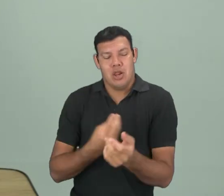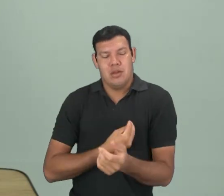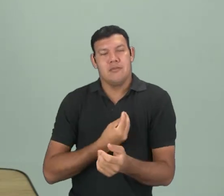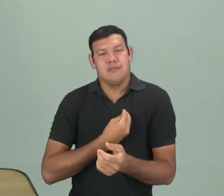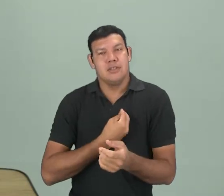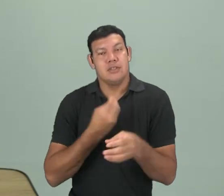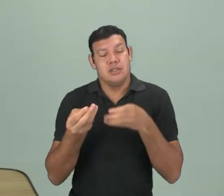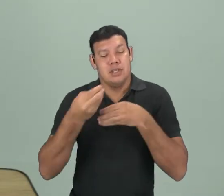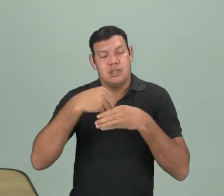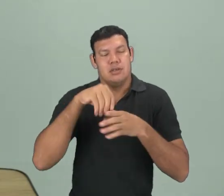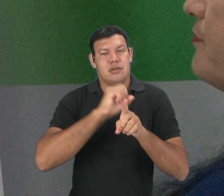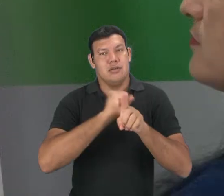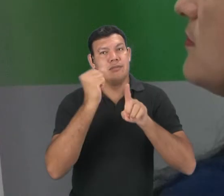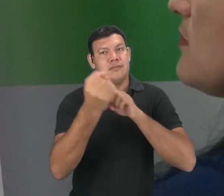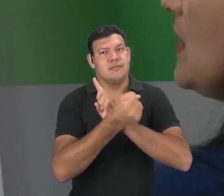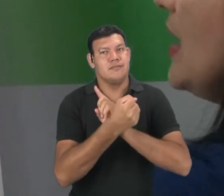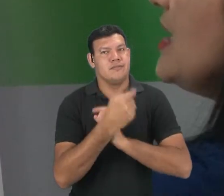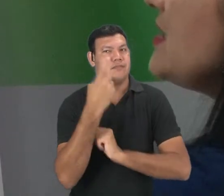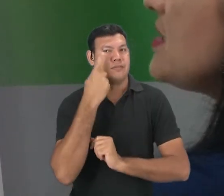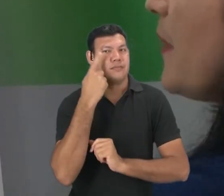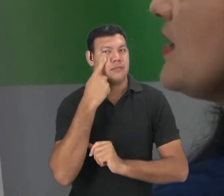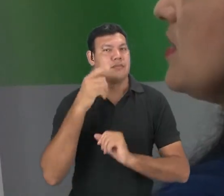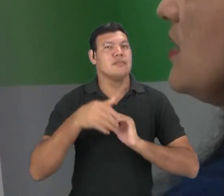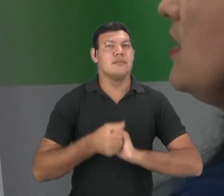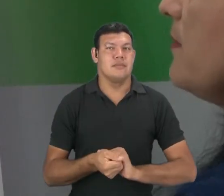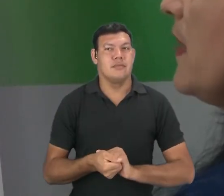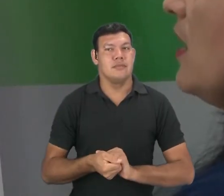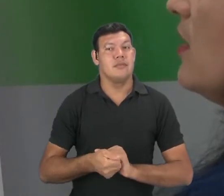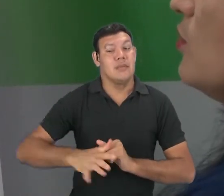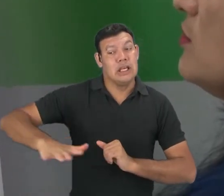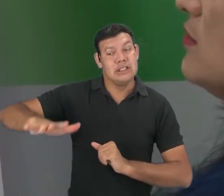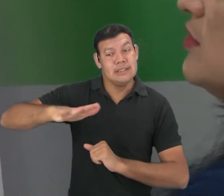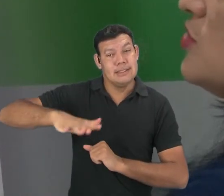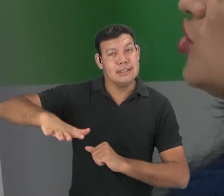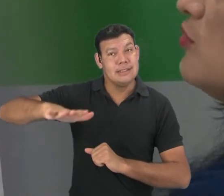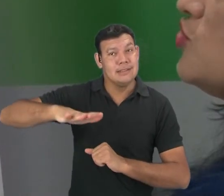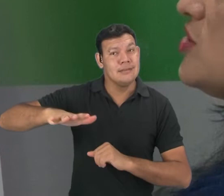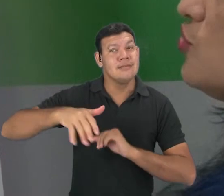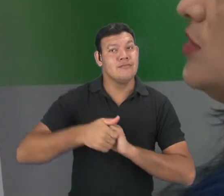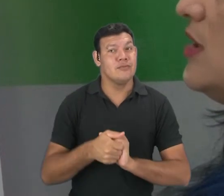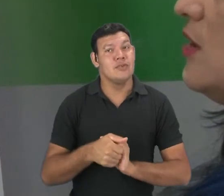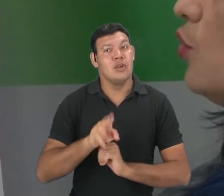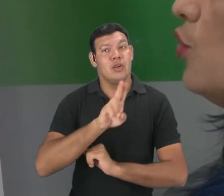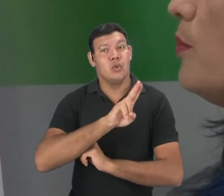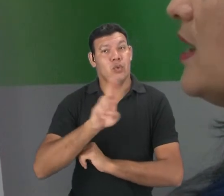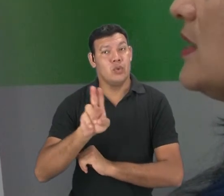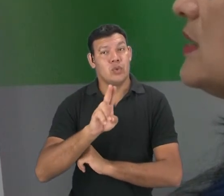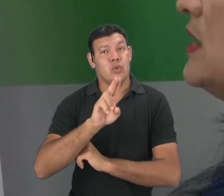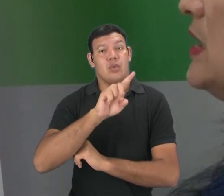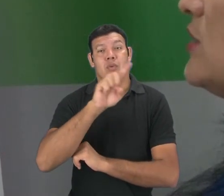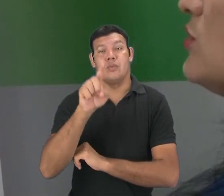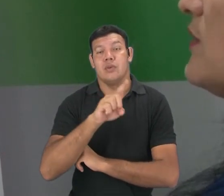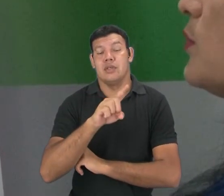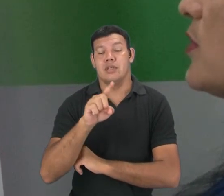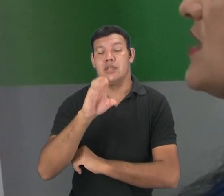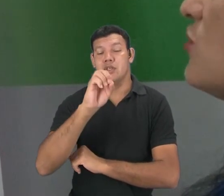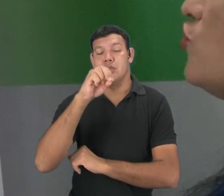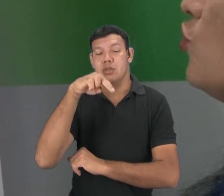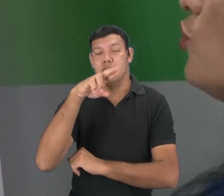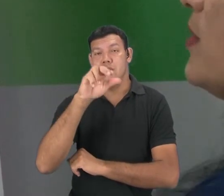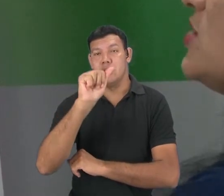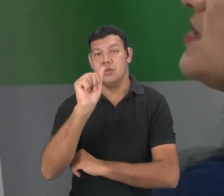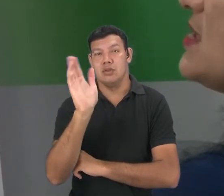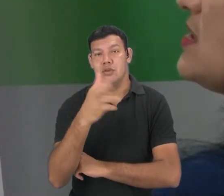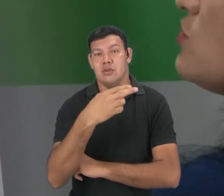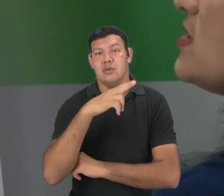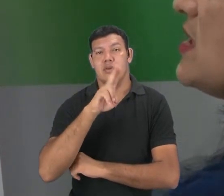na sociedade. Então, olha só, esse espaço aqui eu chamo de zona urbana. Então, teve o processo